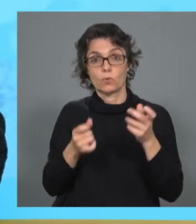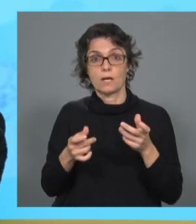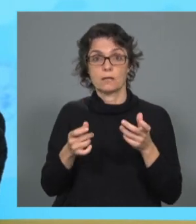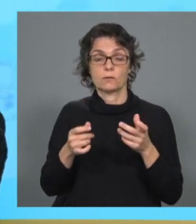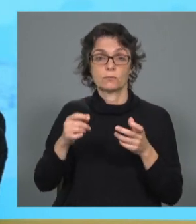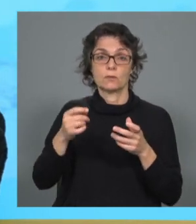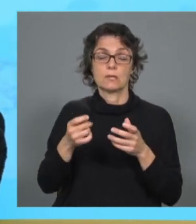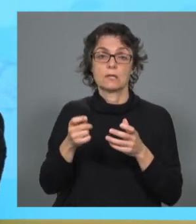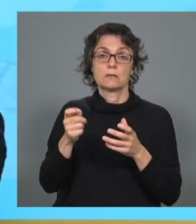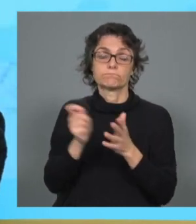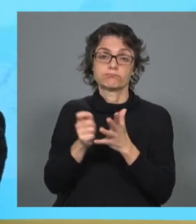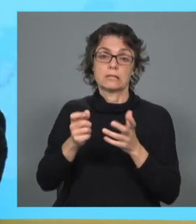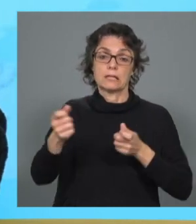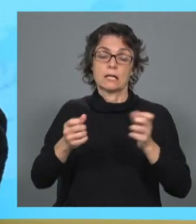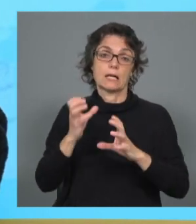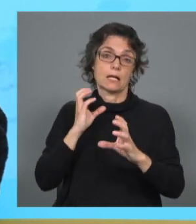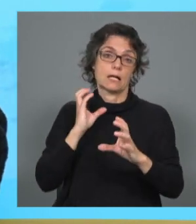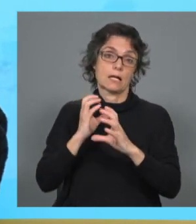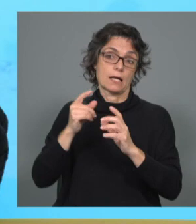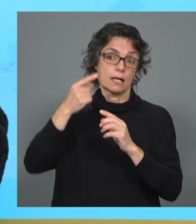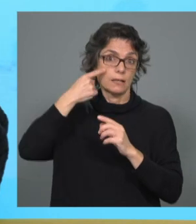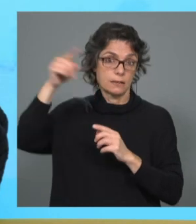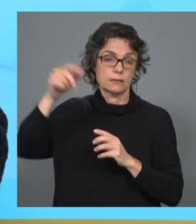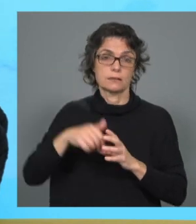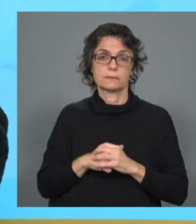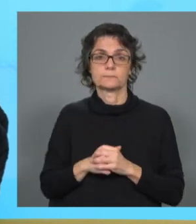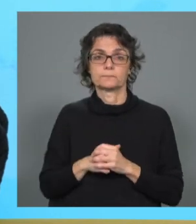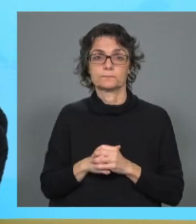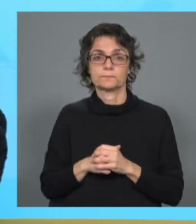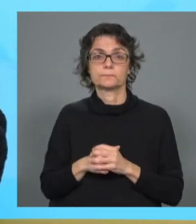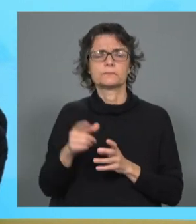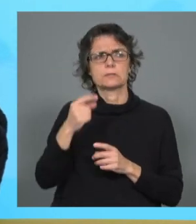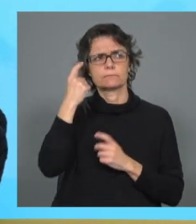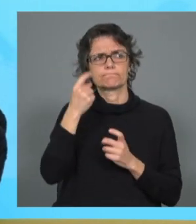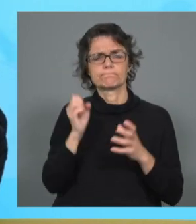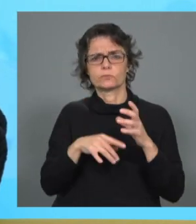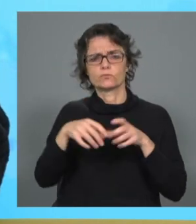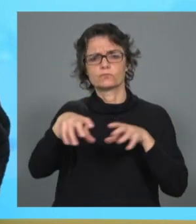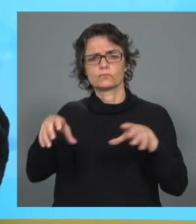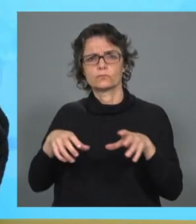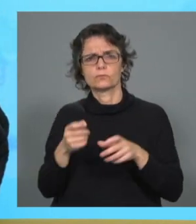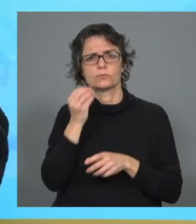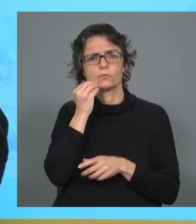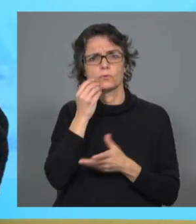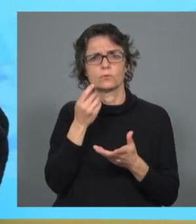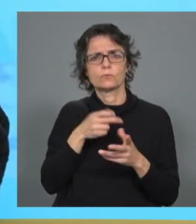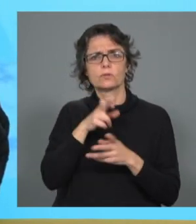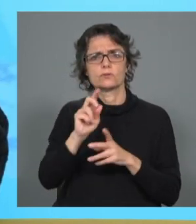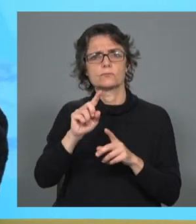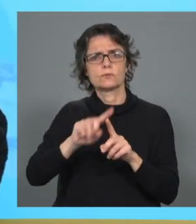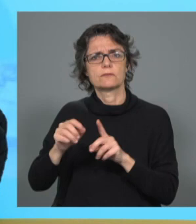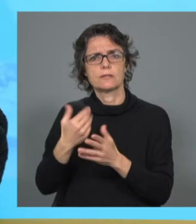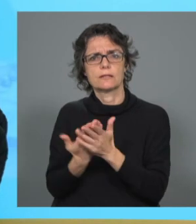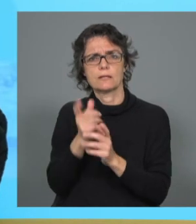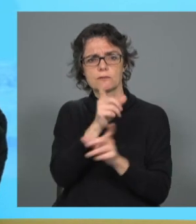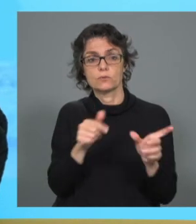com esses fundos que angariámos, como é que podemos também dar outro tipo de respostas e de ajudas às pessoas que estão cá e que estão